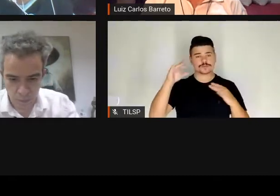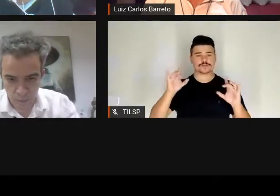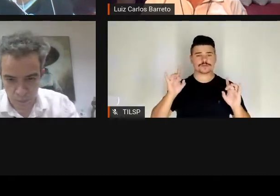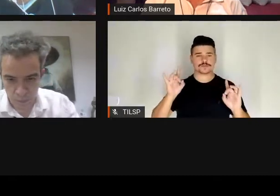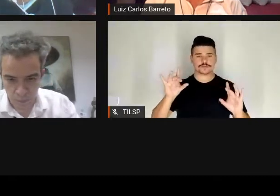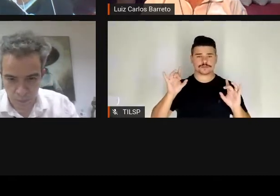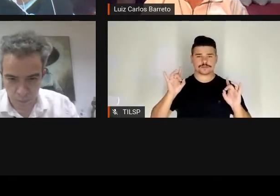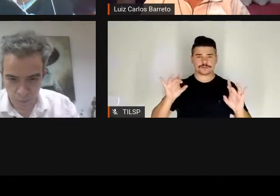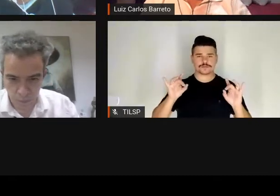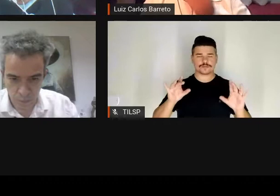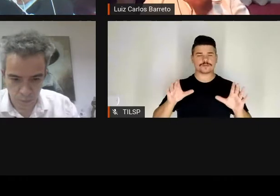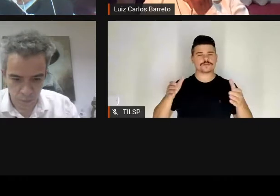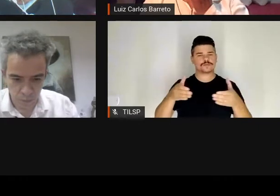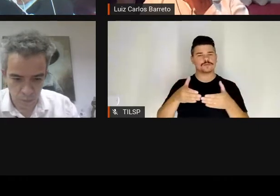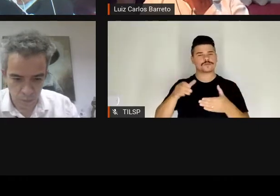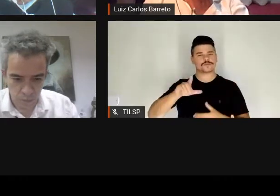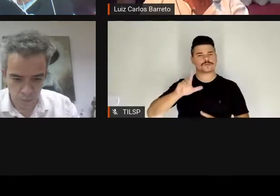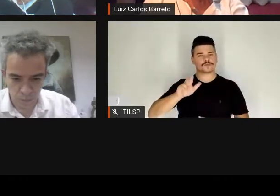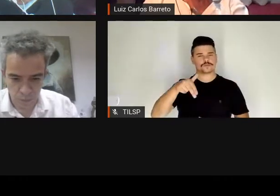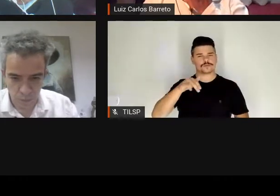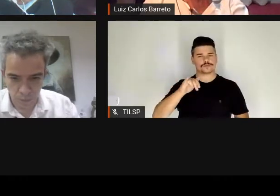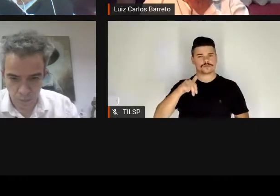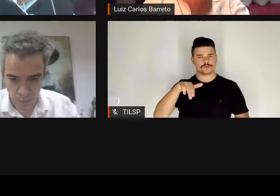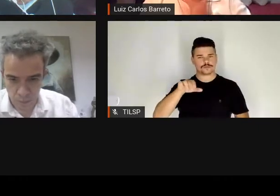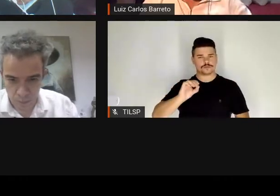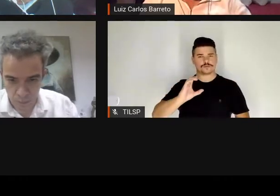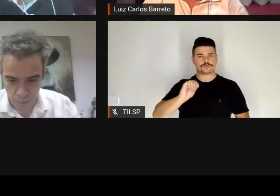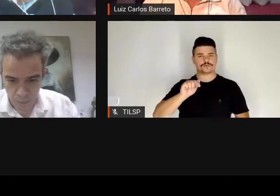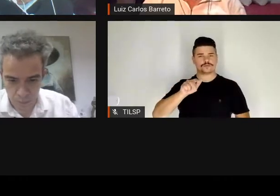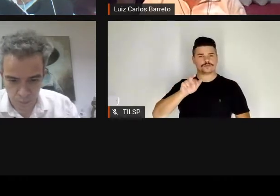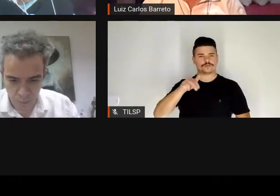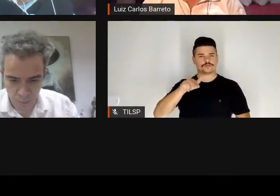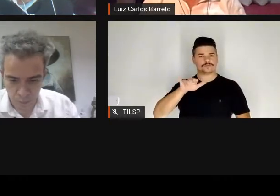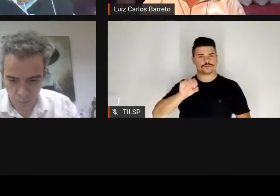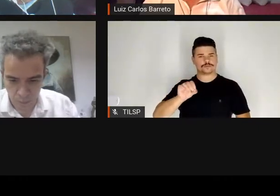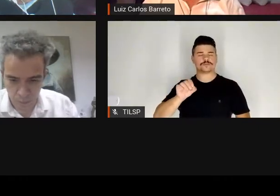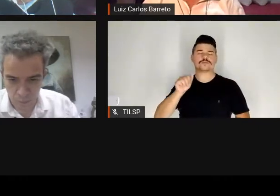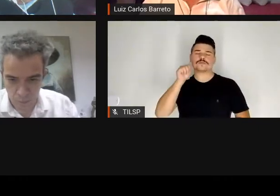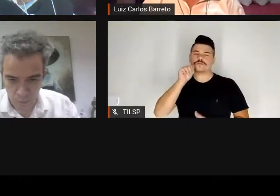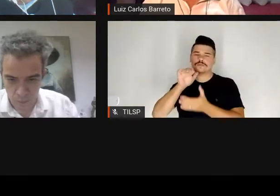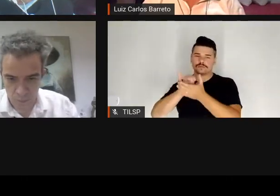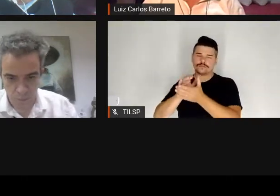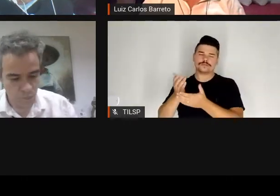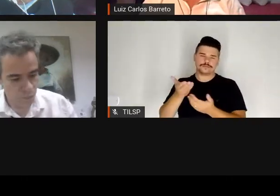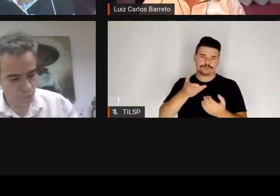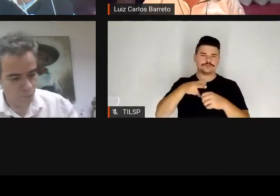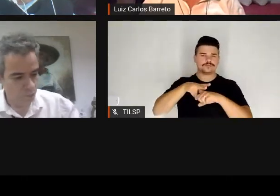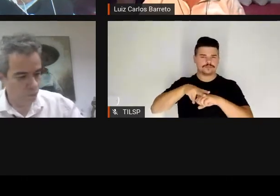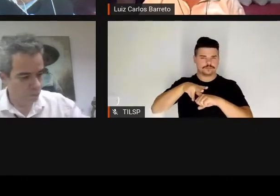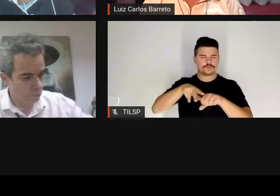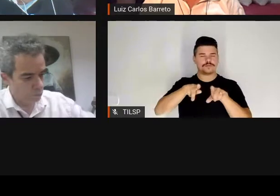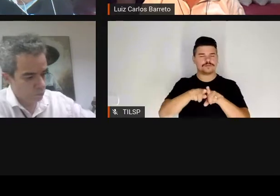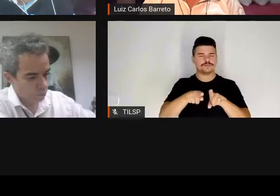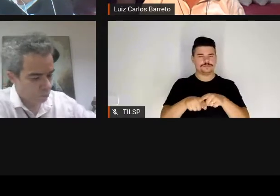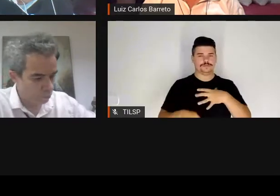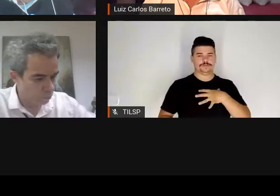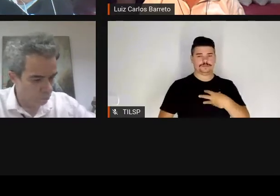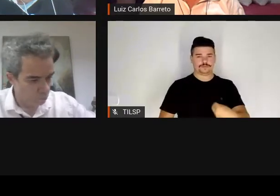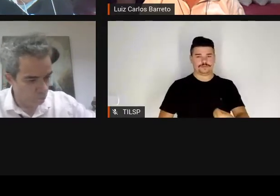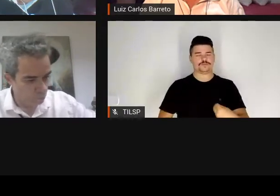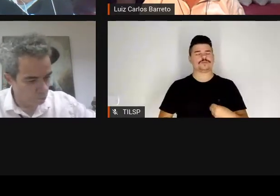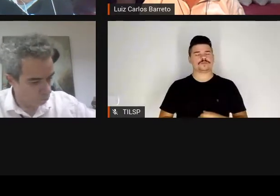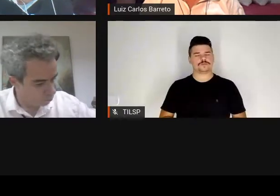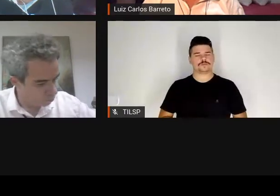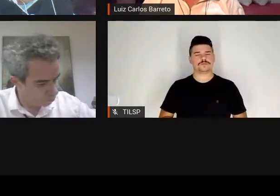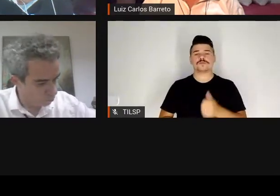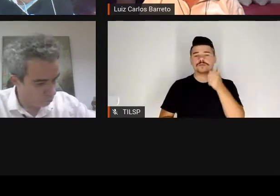Carneiro, né, à sua viúva, seu filho, Luciano Carneiro Filho, né, sua filha